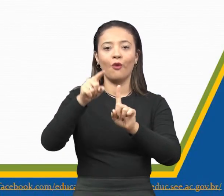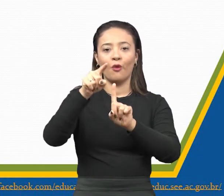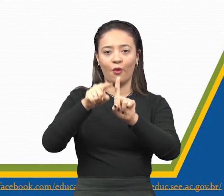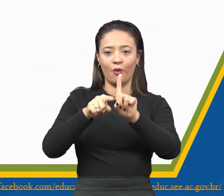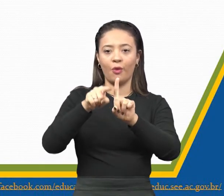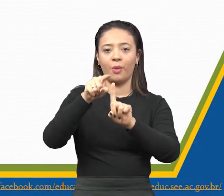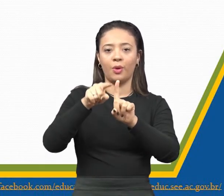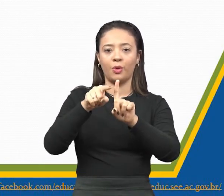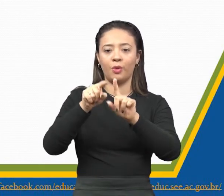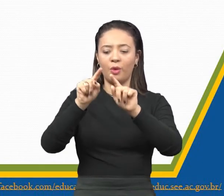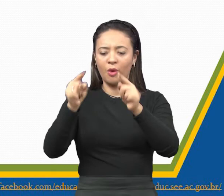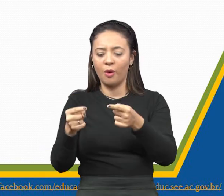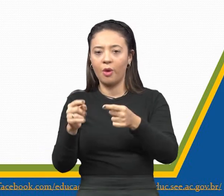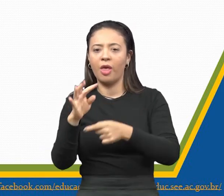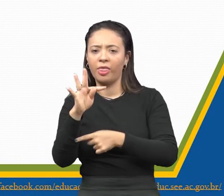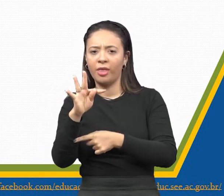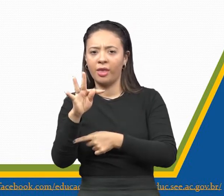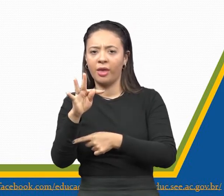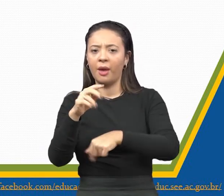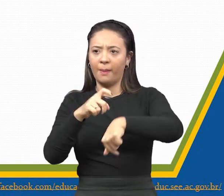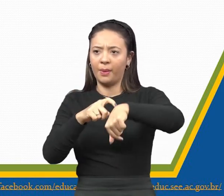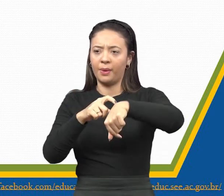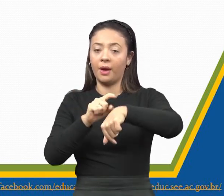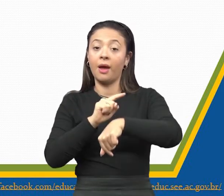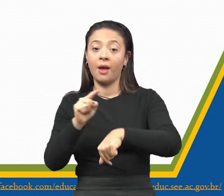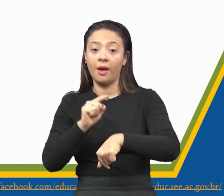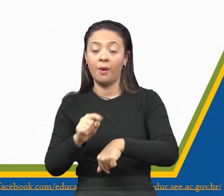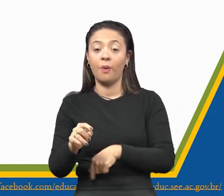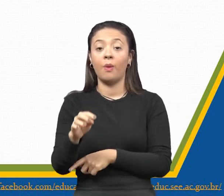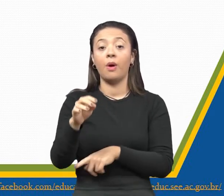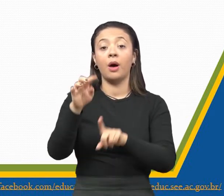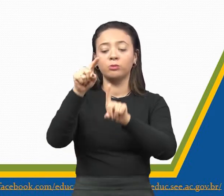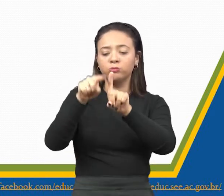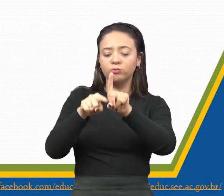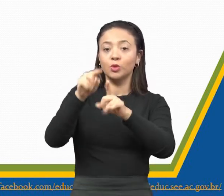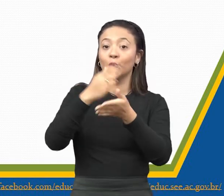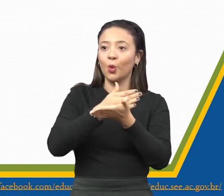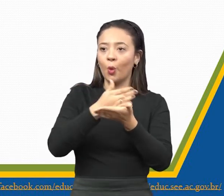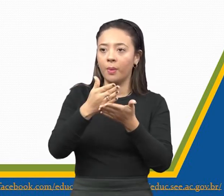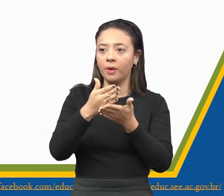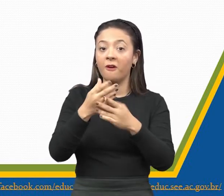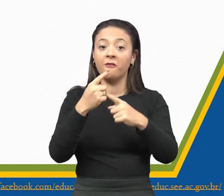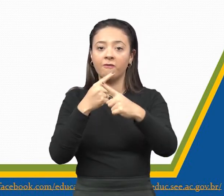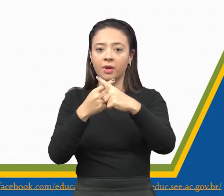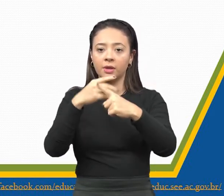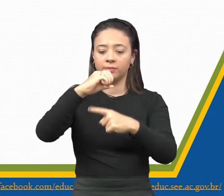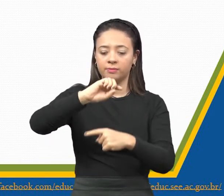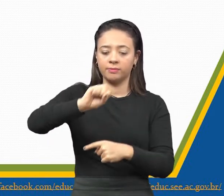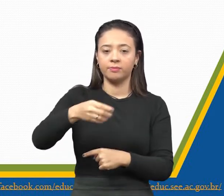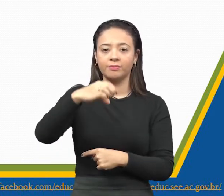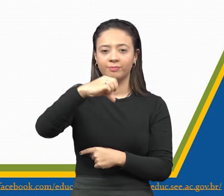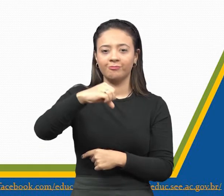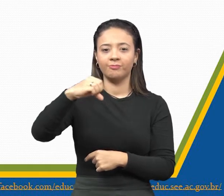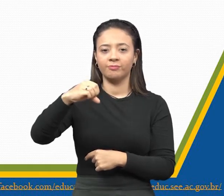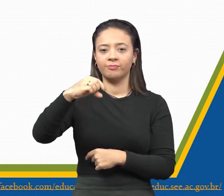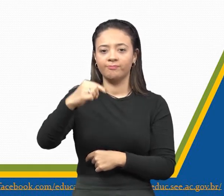está vendo, ó. Temperatura em função do tempo é igual a minha temperatura inicial multiplicado